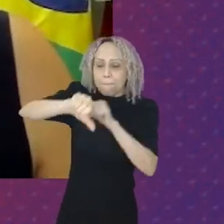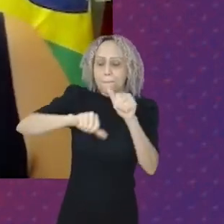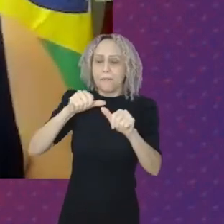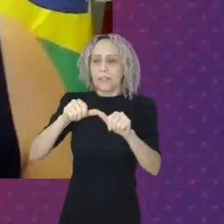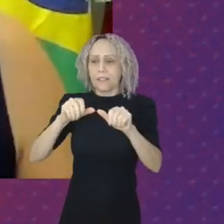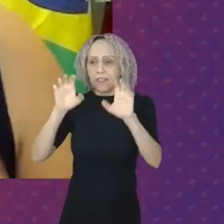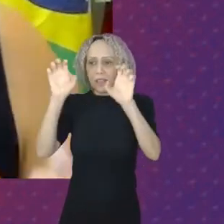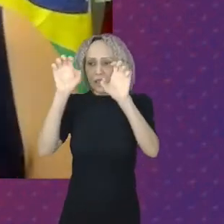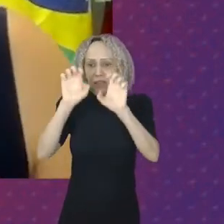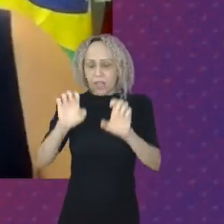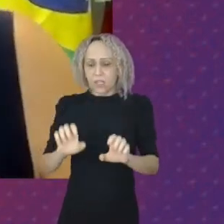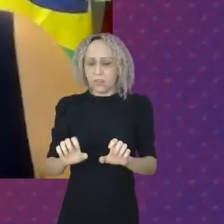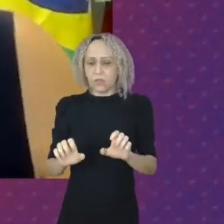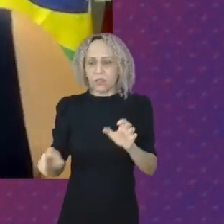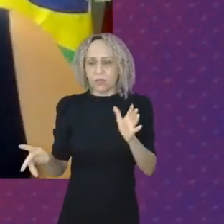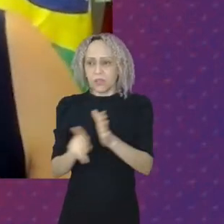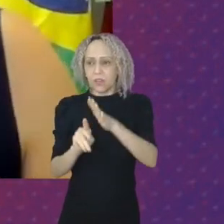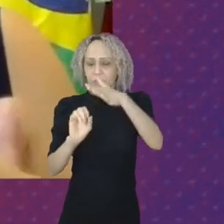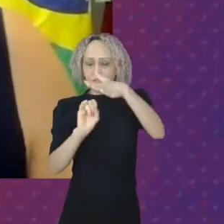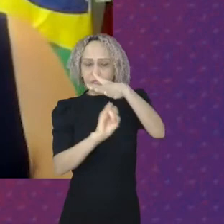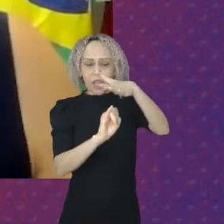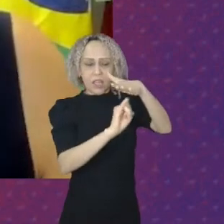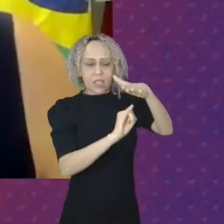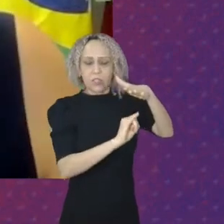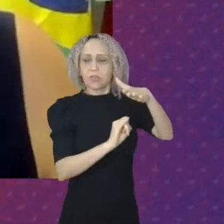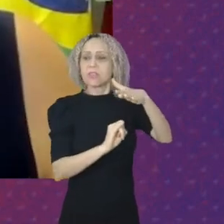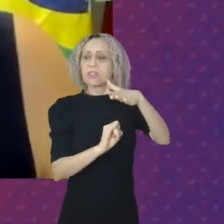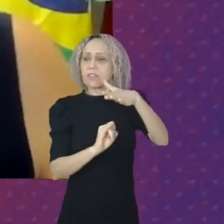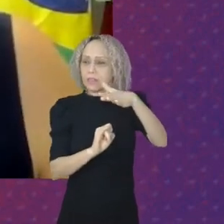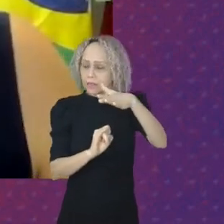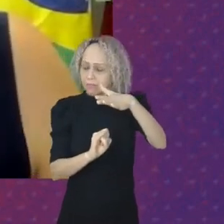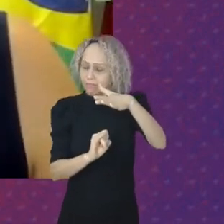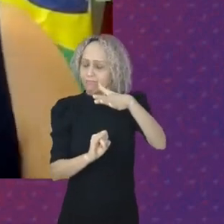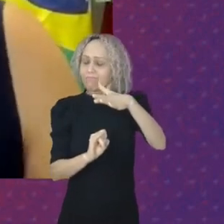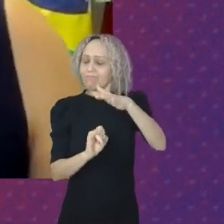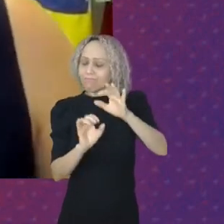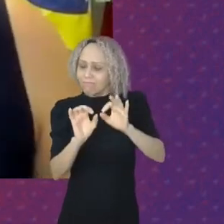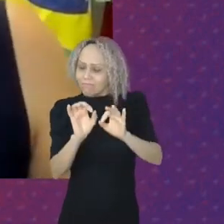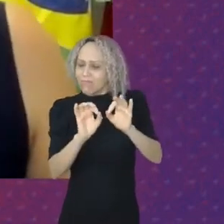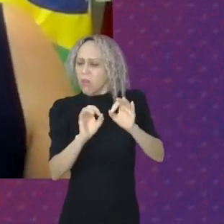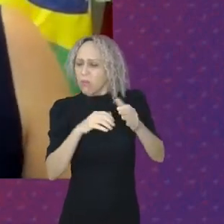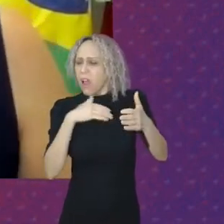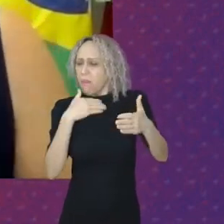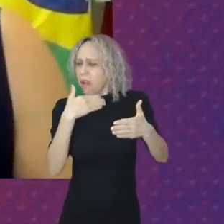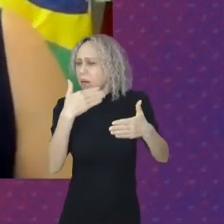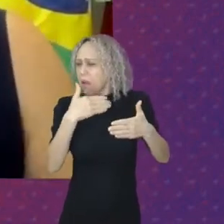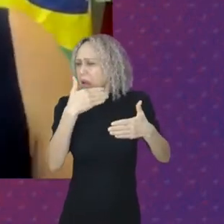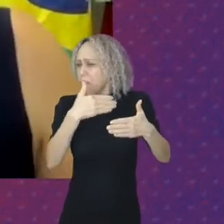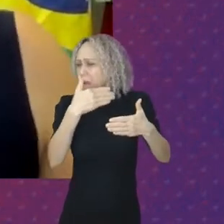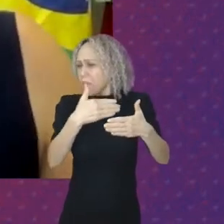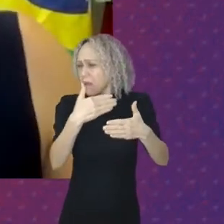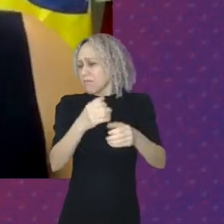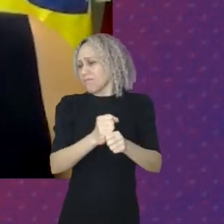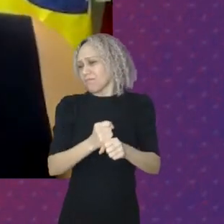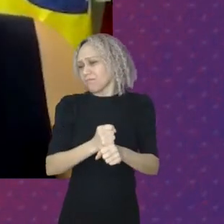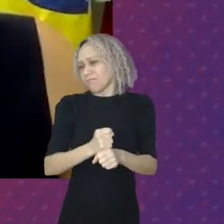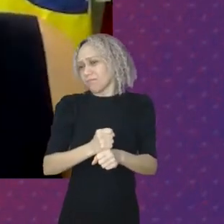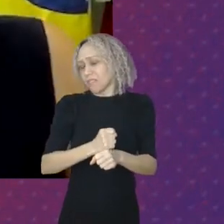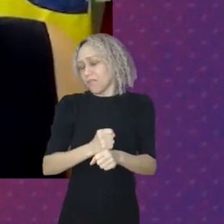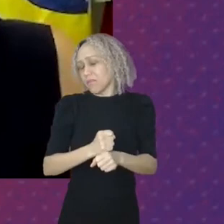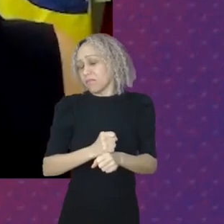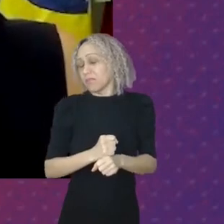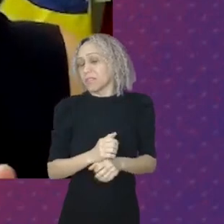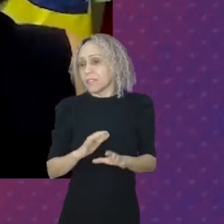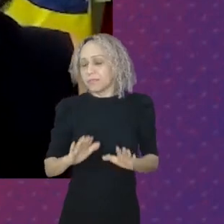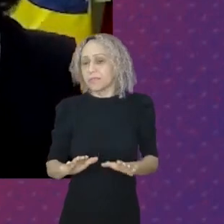estrutura institucional constituída há muito tempo. E o que a sociedade patriarcal,